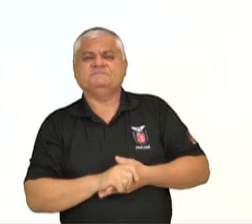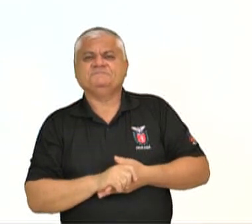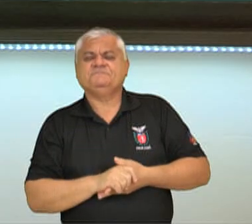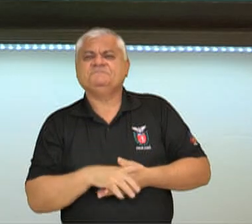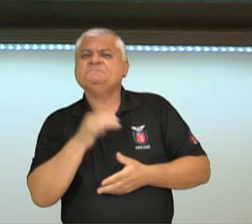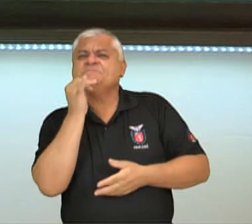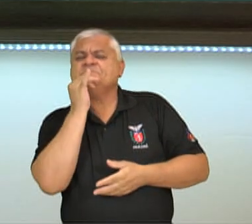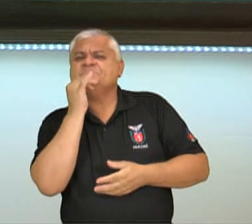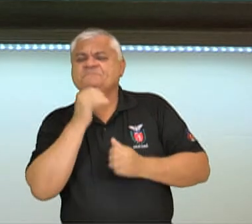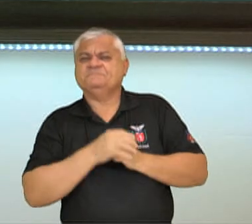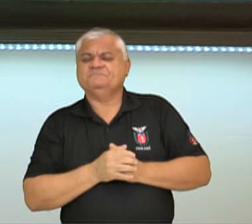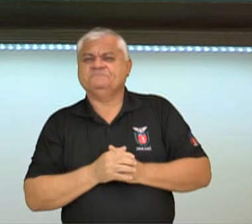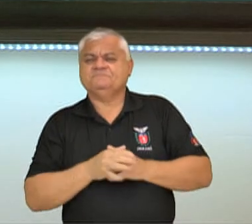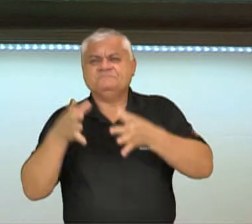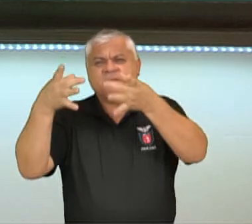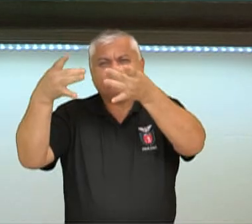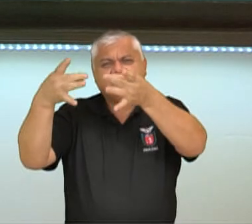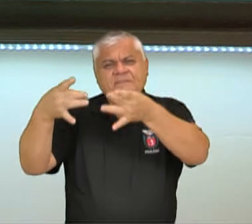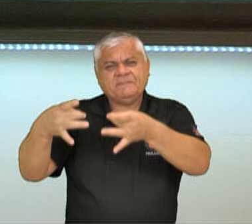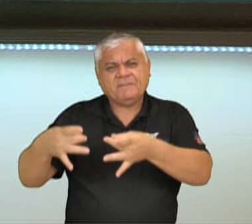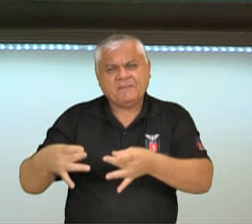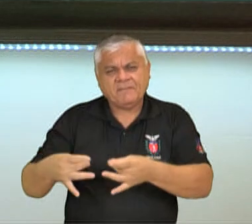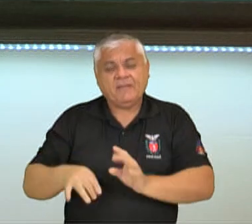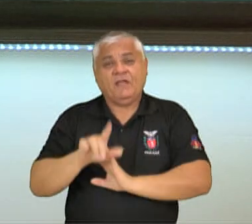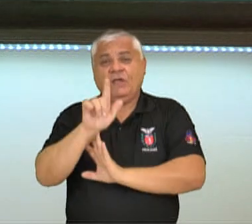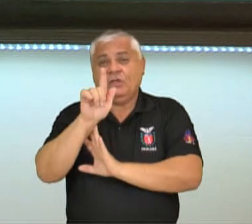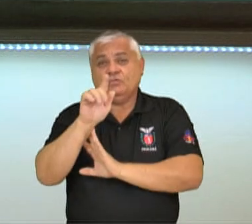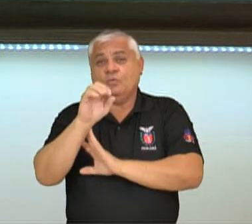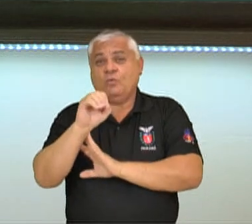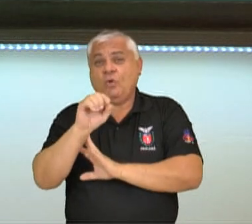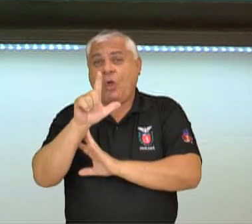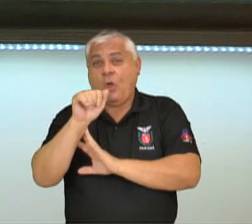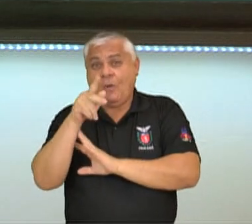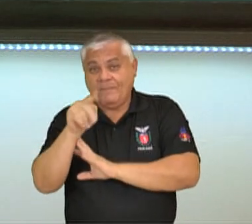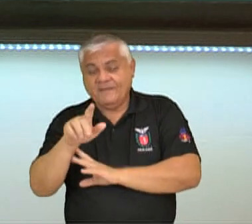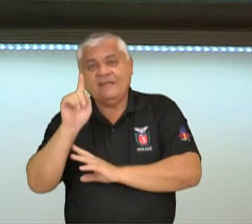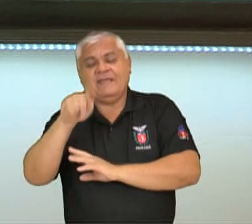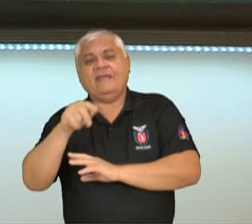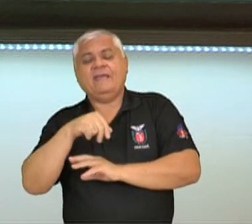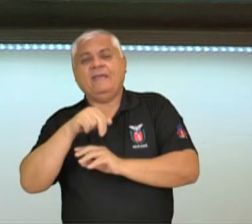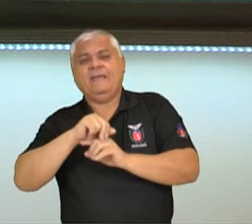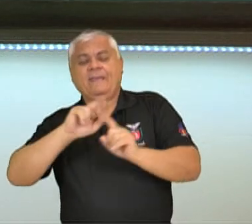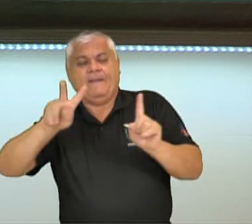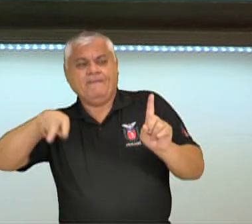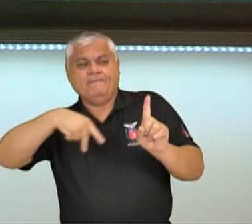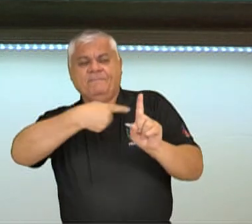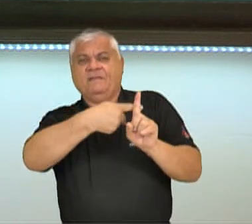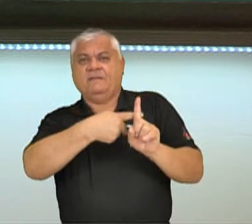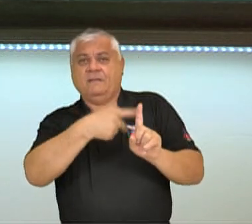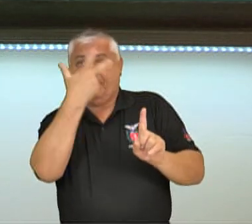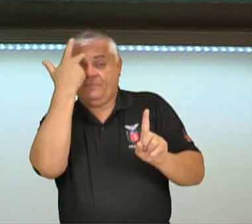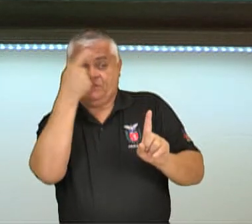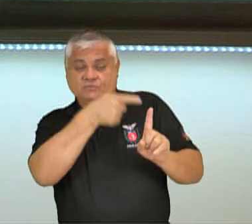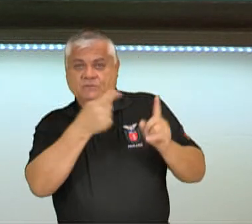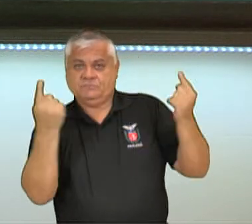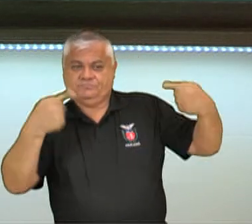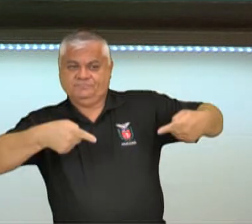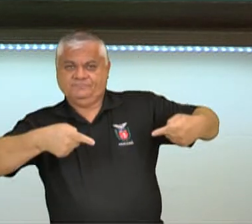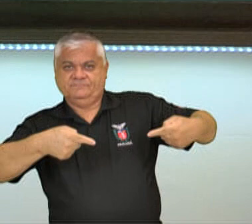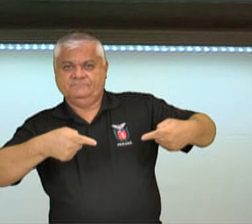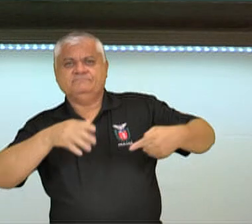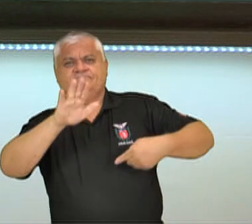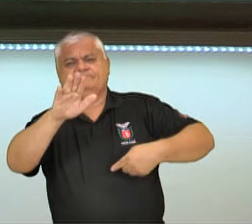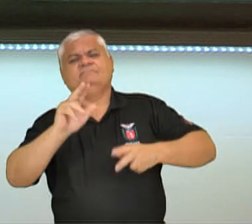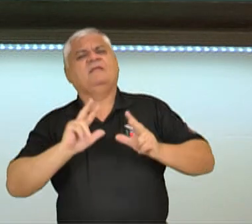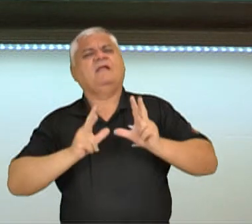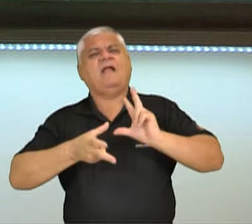né? Nas descrições do golpe, a gente vai ver essa ideia de atingir o adversário, né? Na capoeira, a